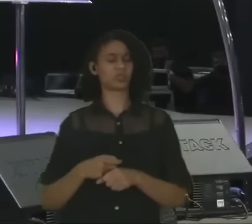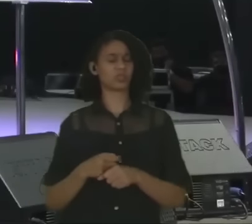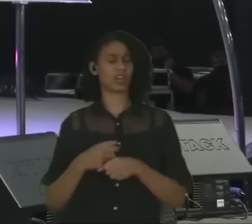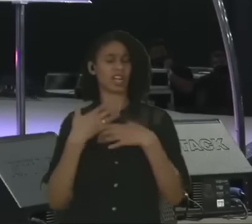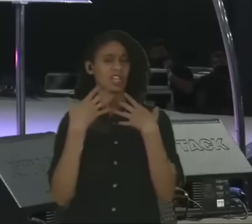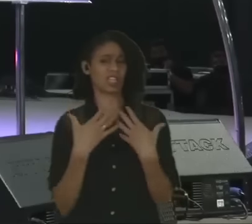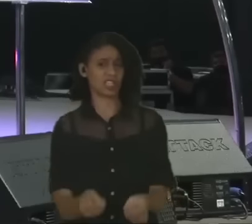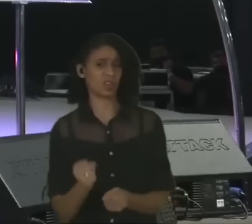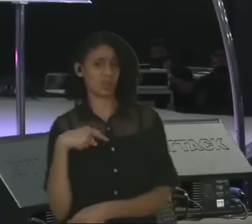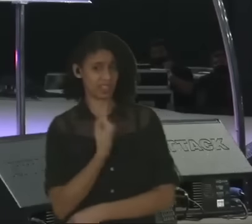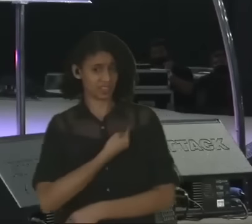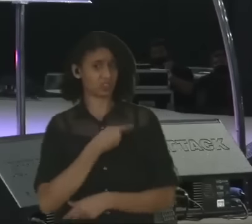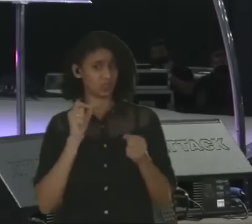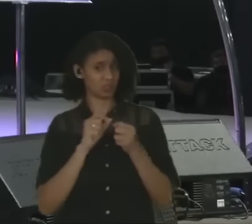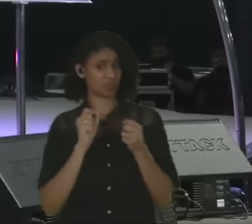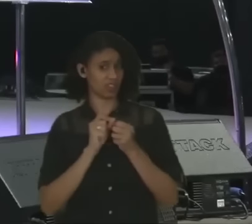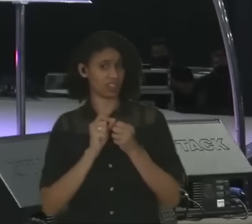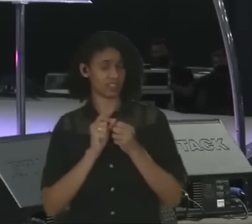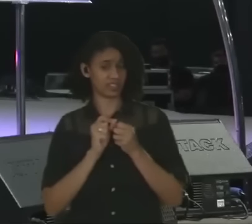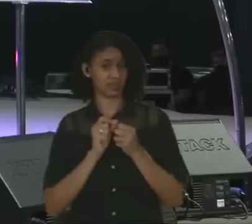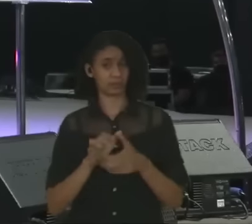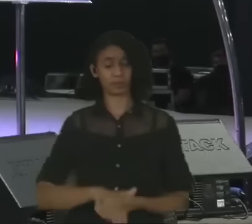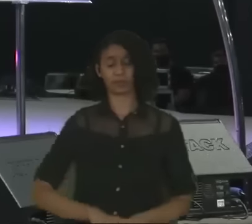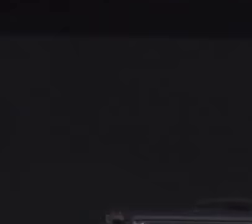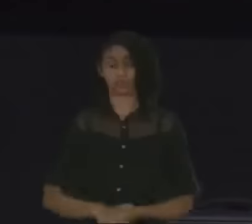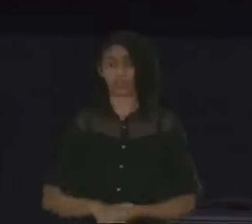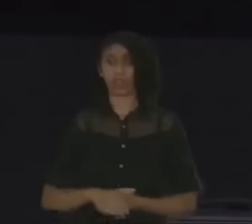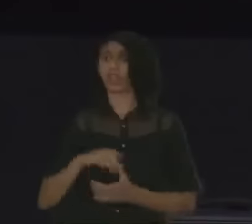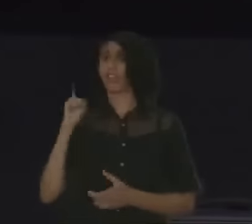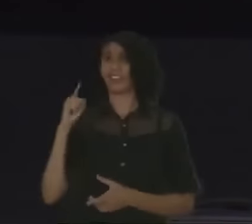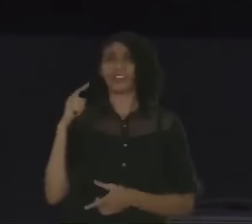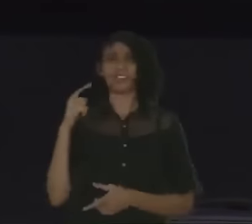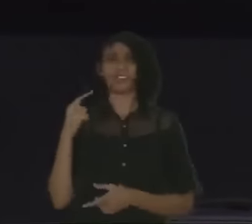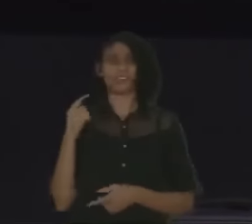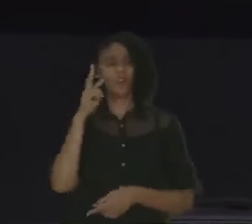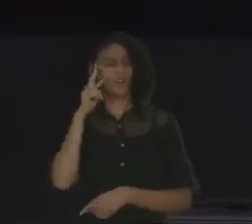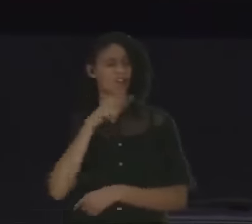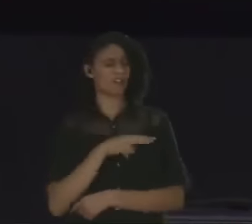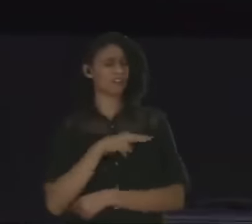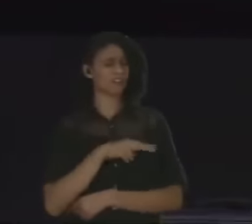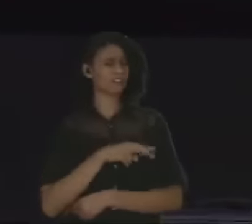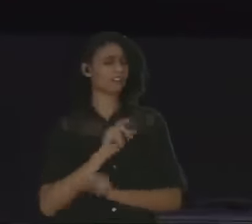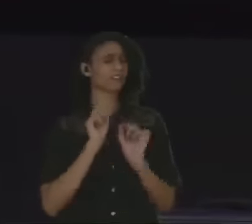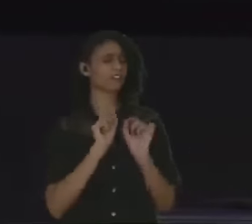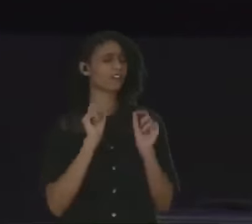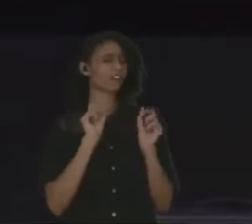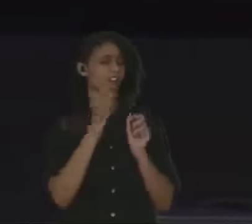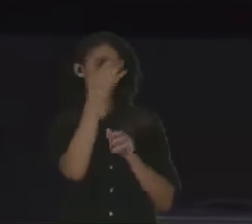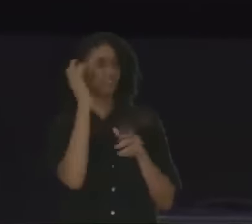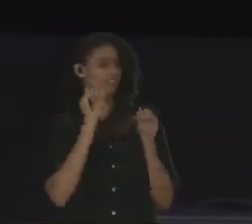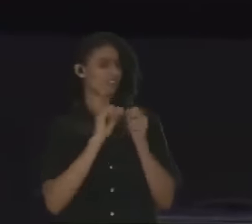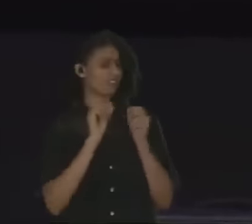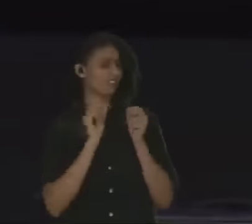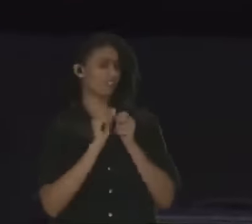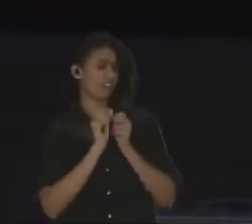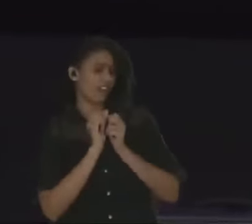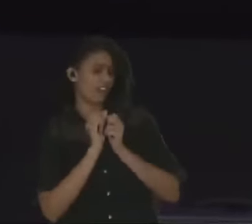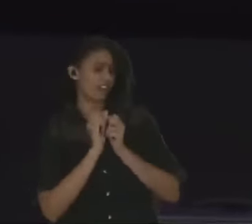nossa taxa de rendimento espiritual extremamente frustrado com o nosso desempenho em conhecer a Ele